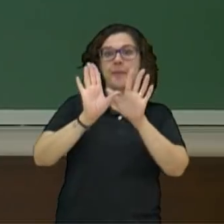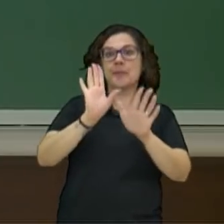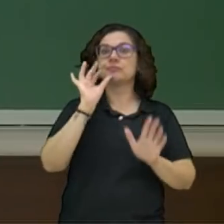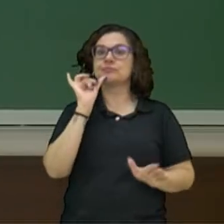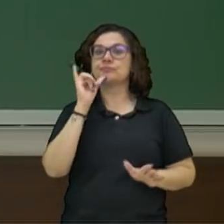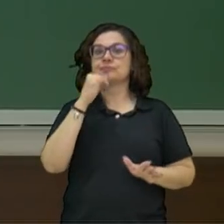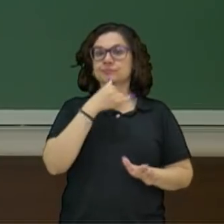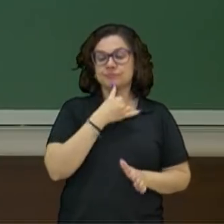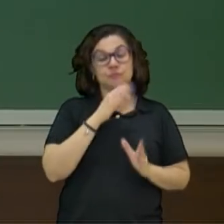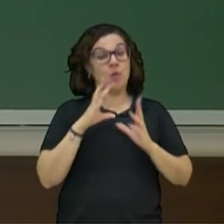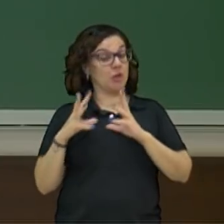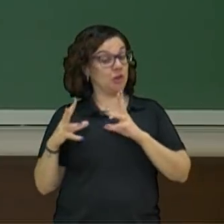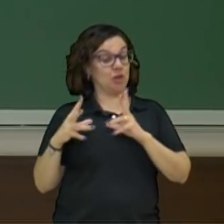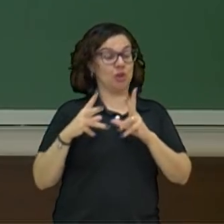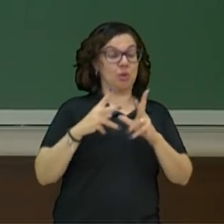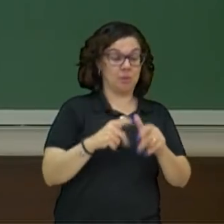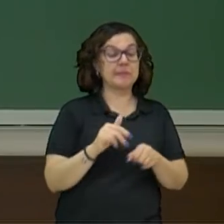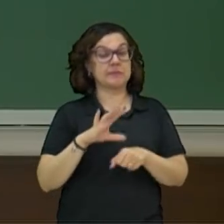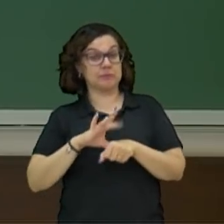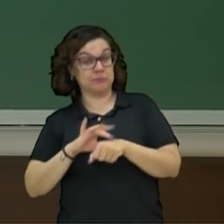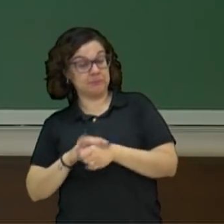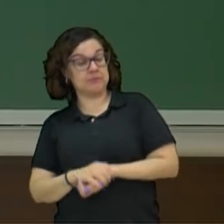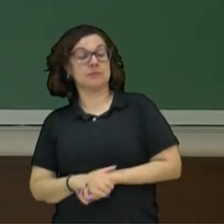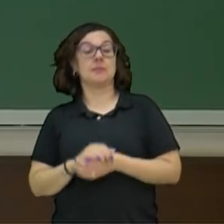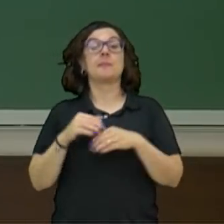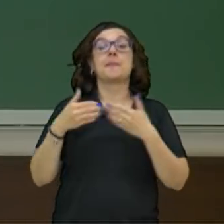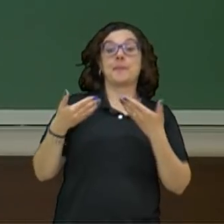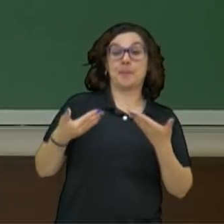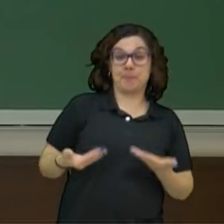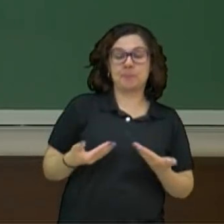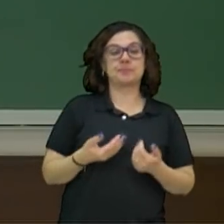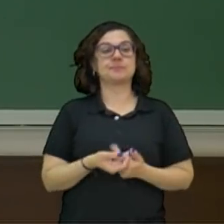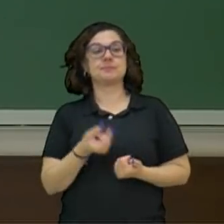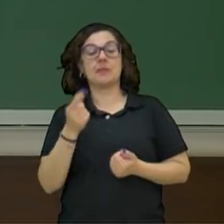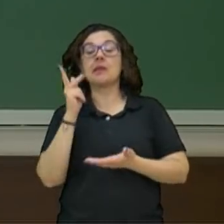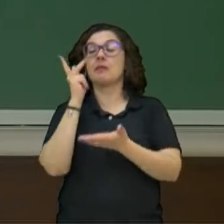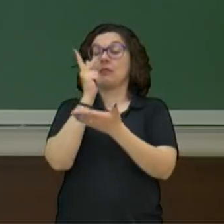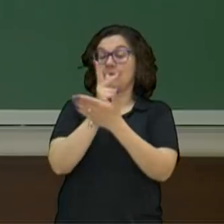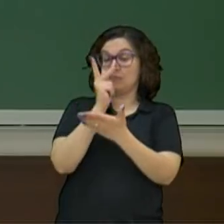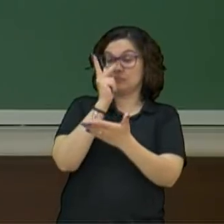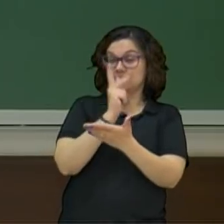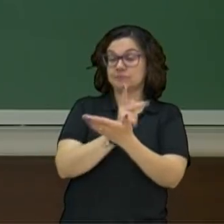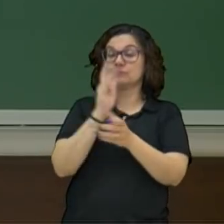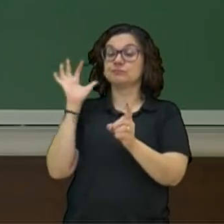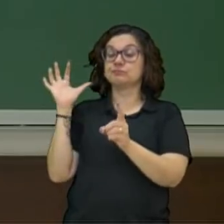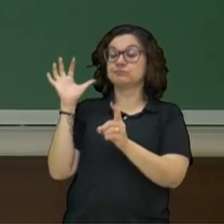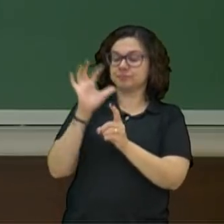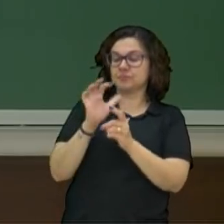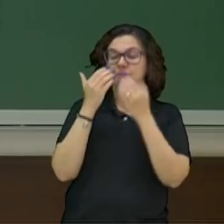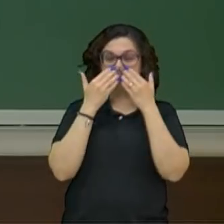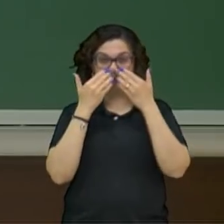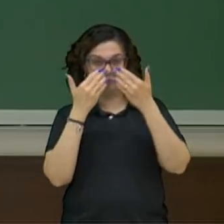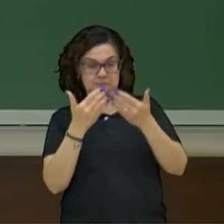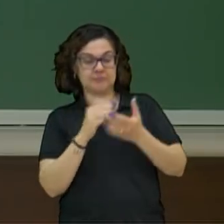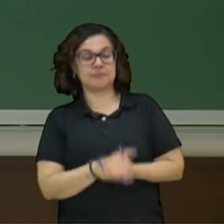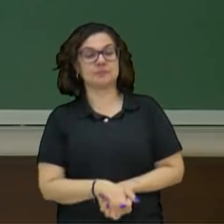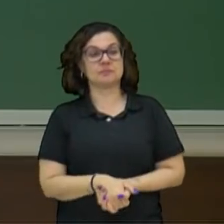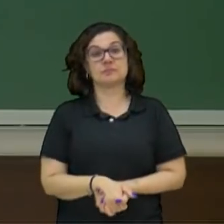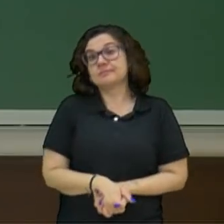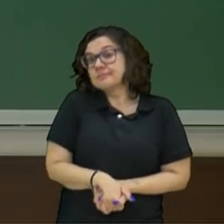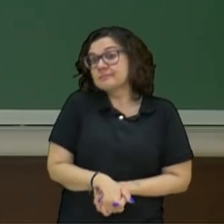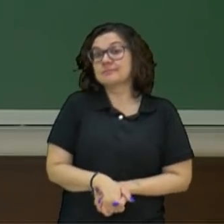Infelizmente não é assim para todos eles, né? Mas constantemente a gente está exposto.